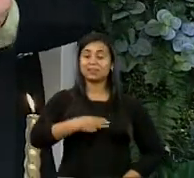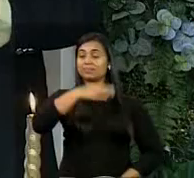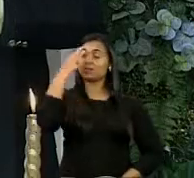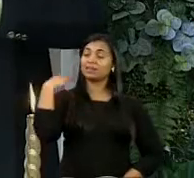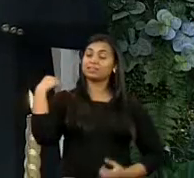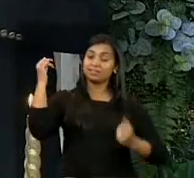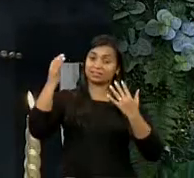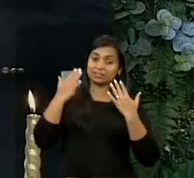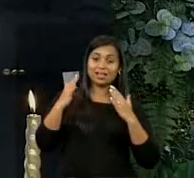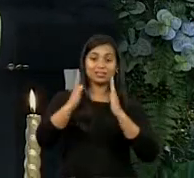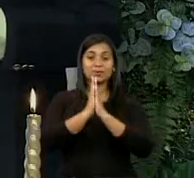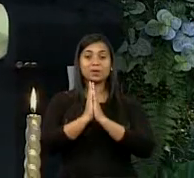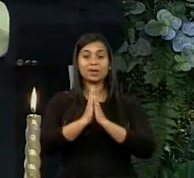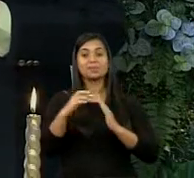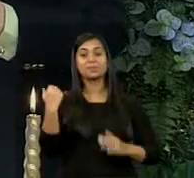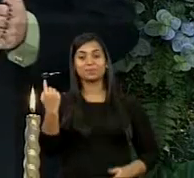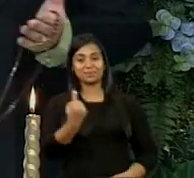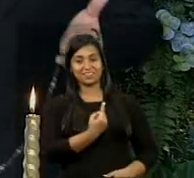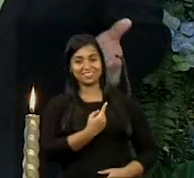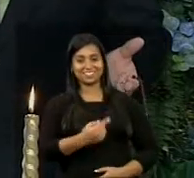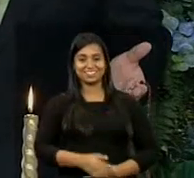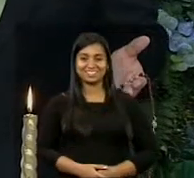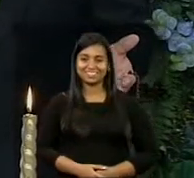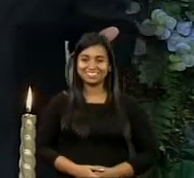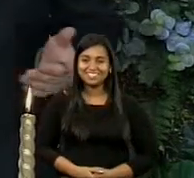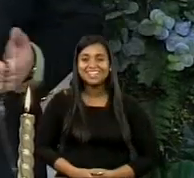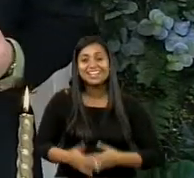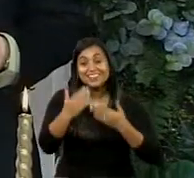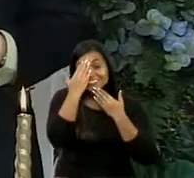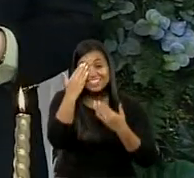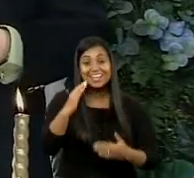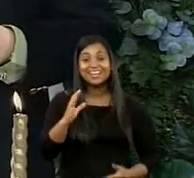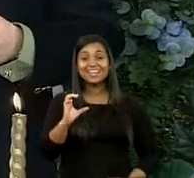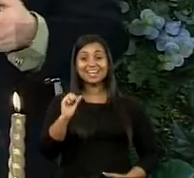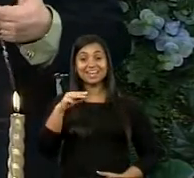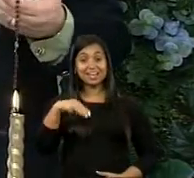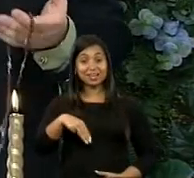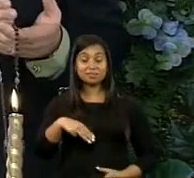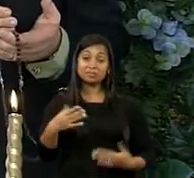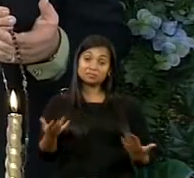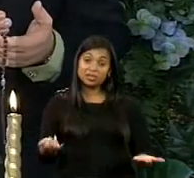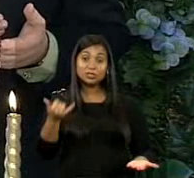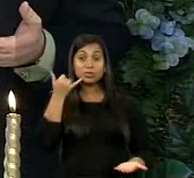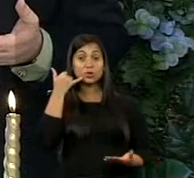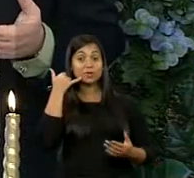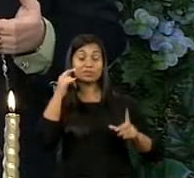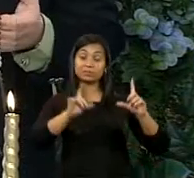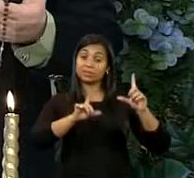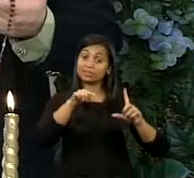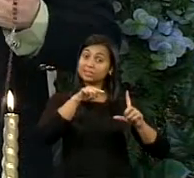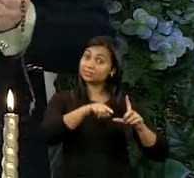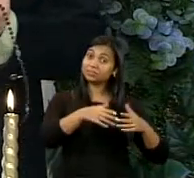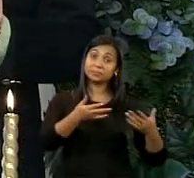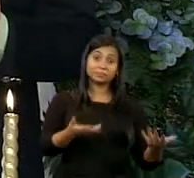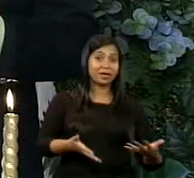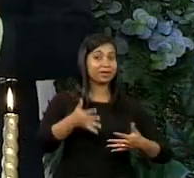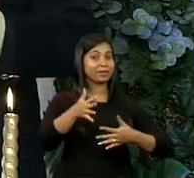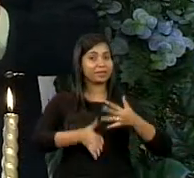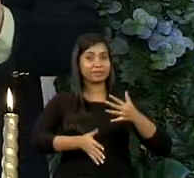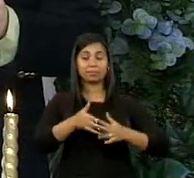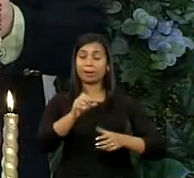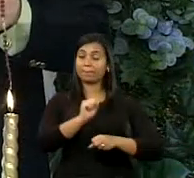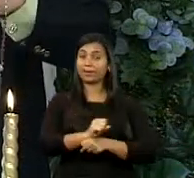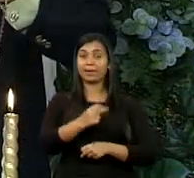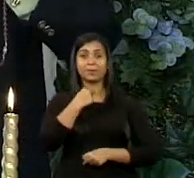das Graças, rogai por nós. Obrigado a Carmen, ela estava ouvindo a gente pela televisão, aí eu não posso parar o